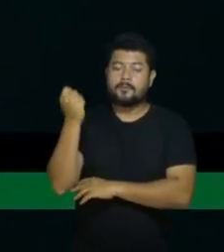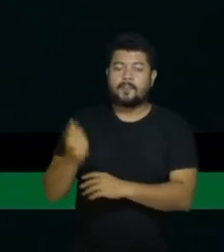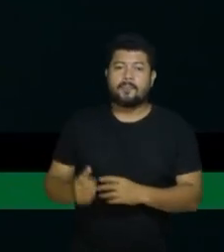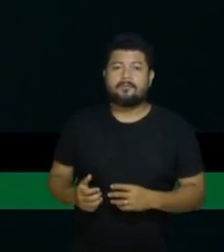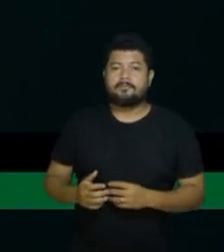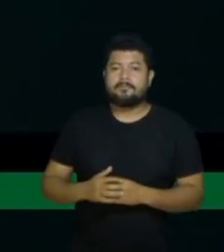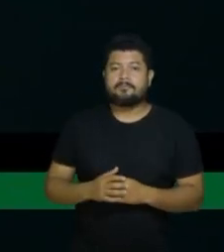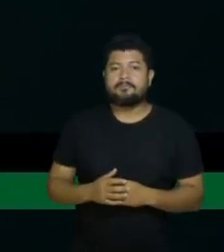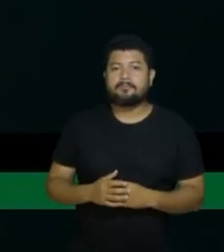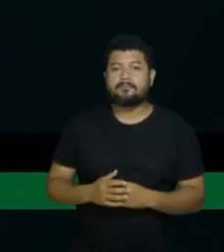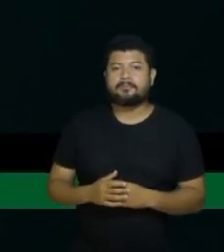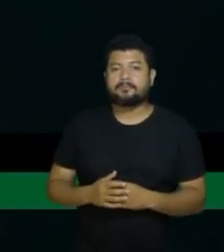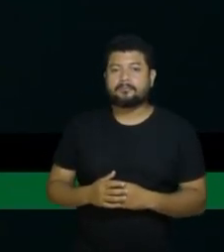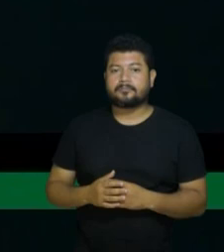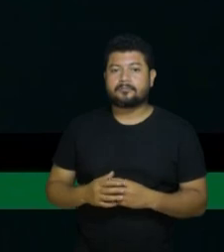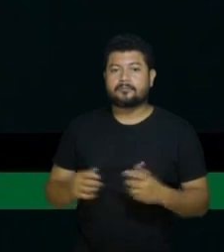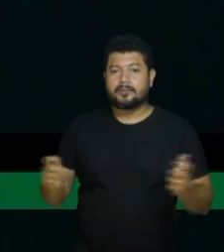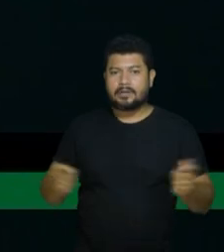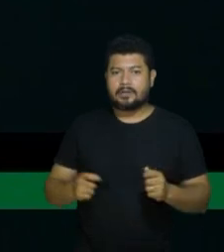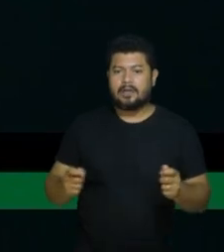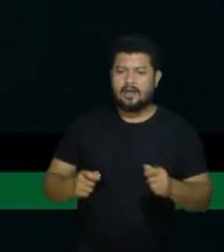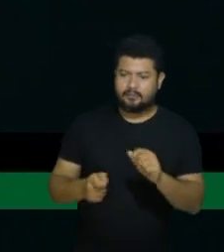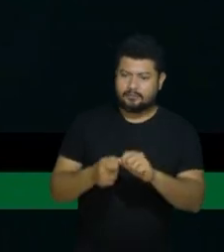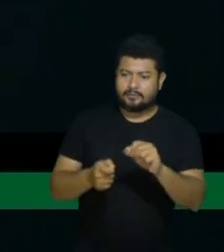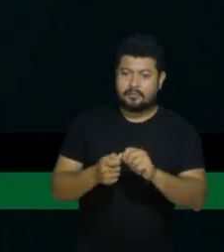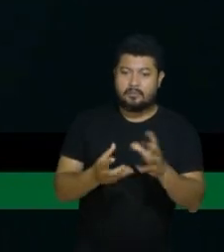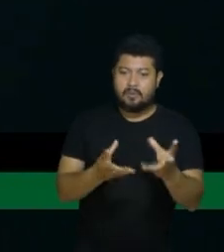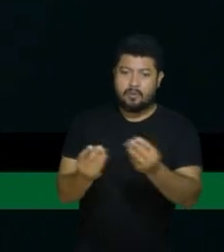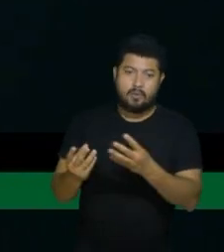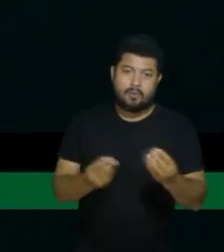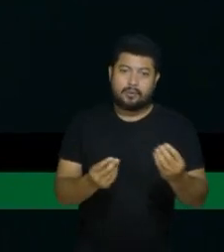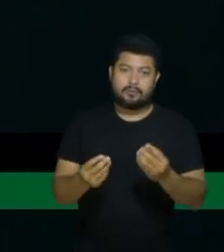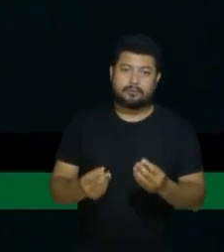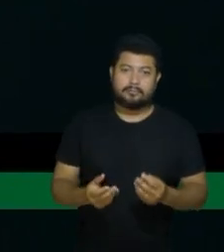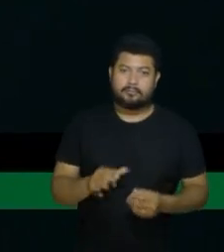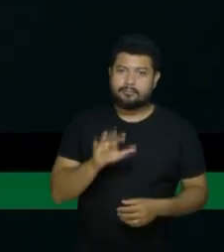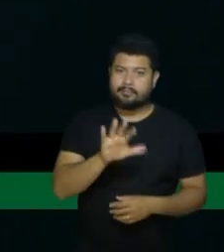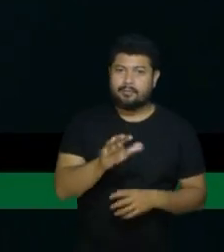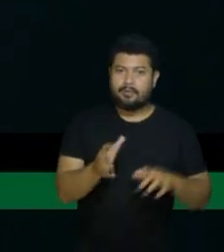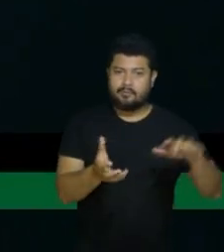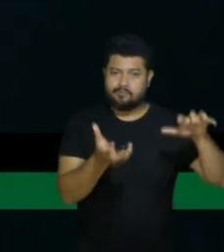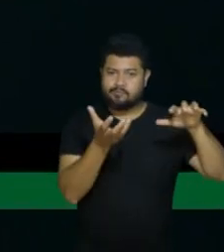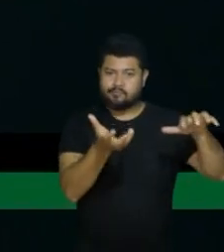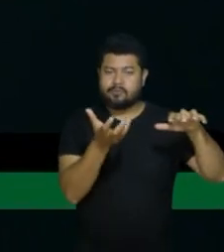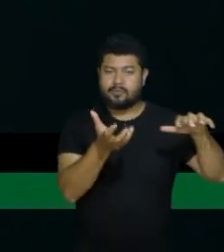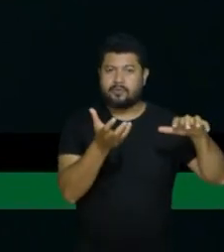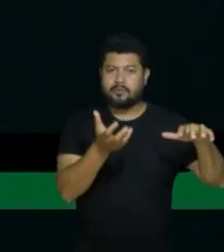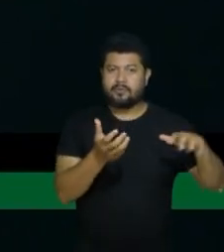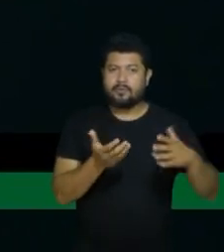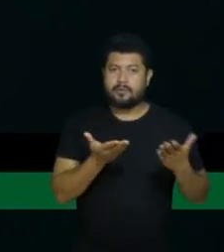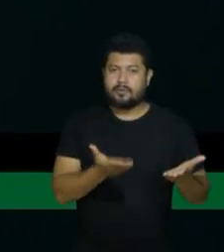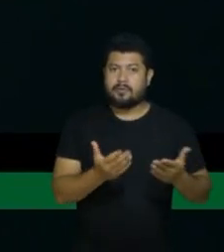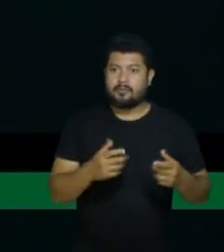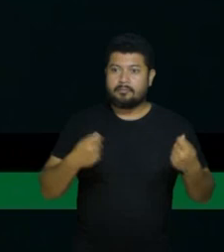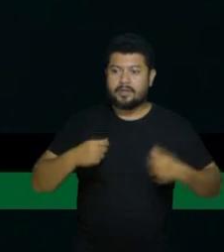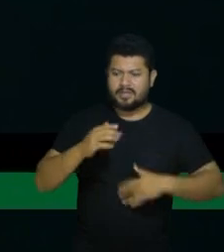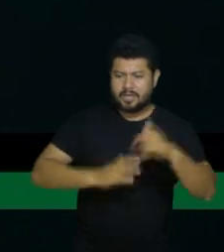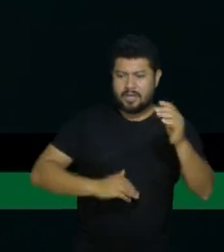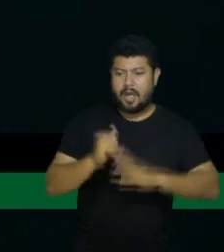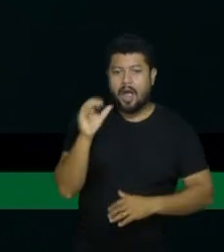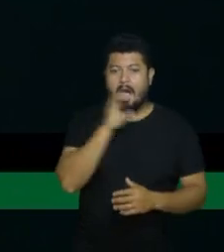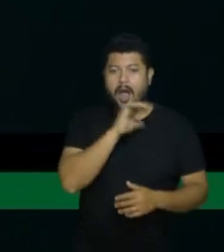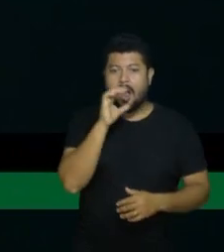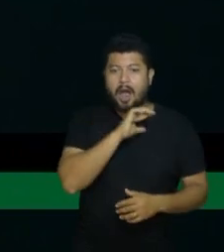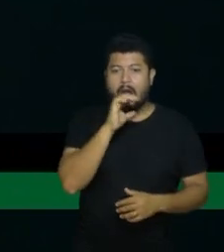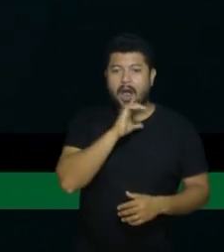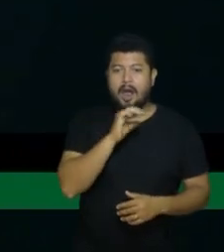recurso dá para fazer muita coisa agora o congresso O Senado precisa agir rápido é o